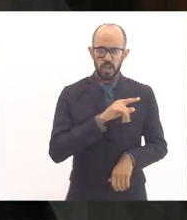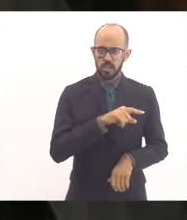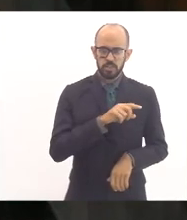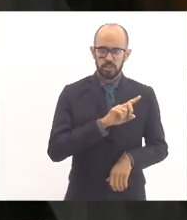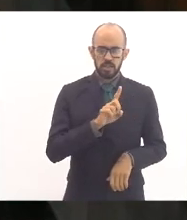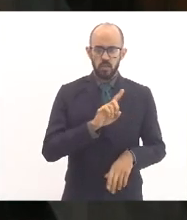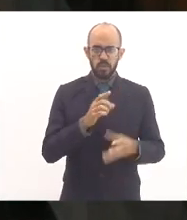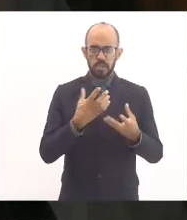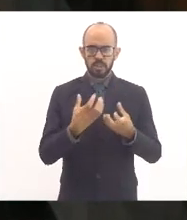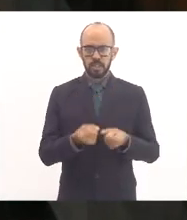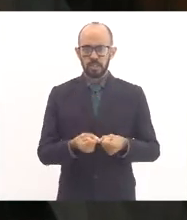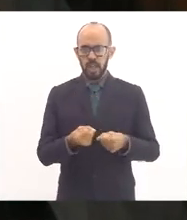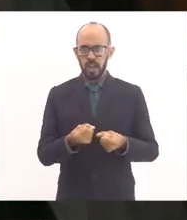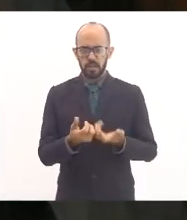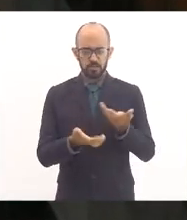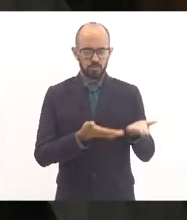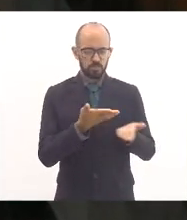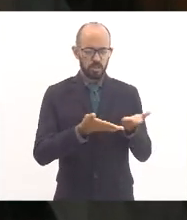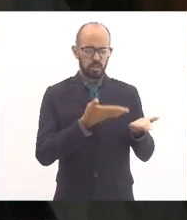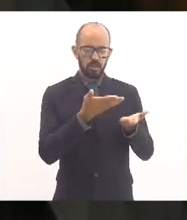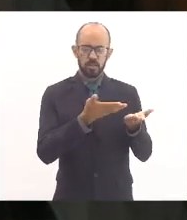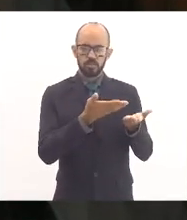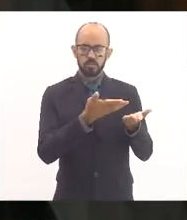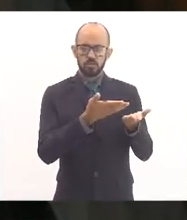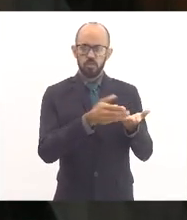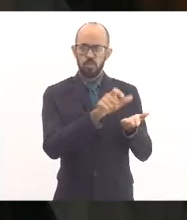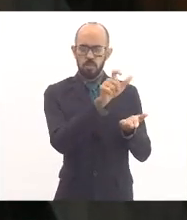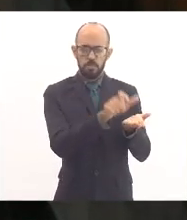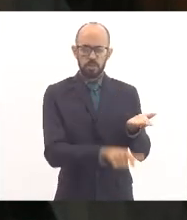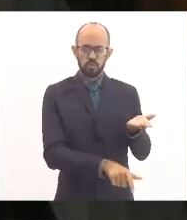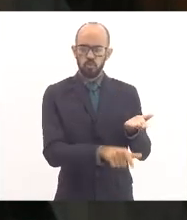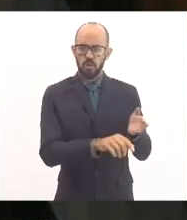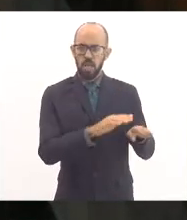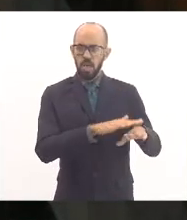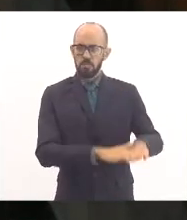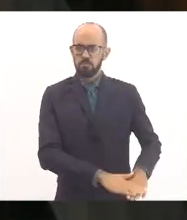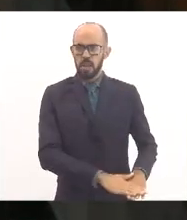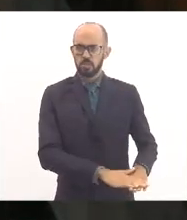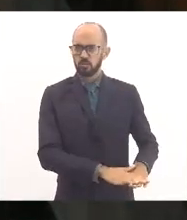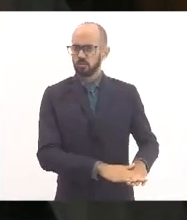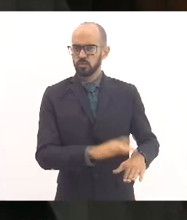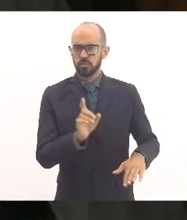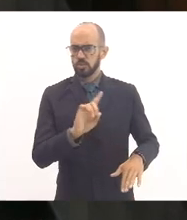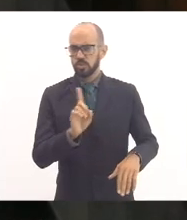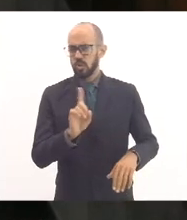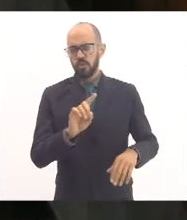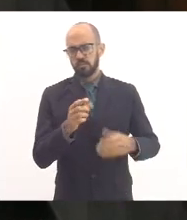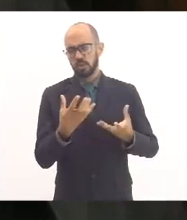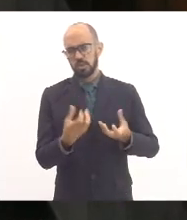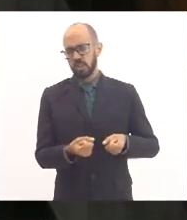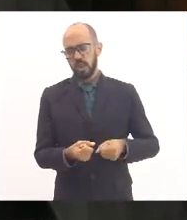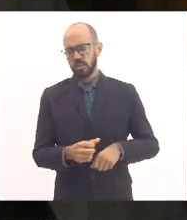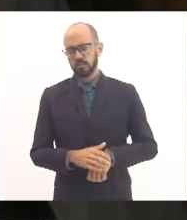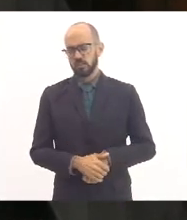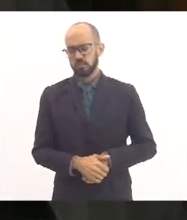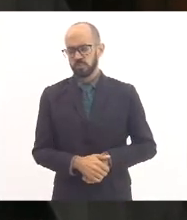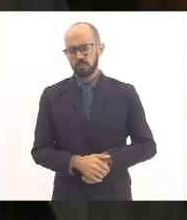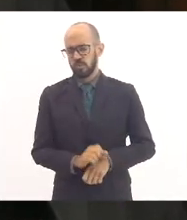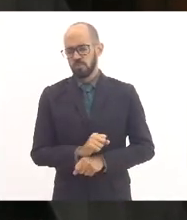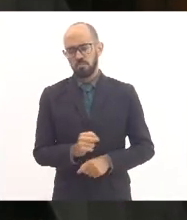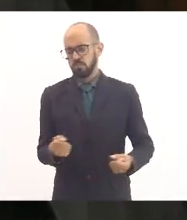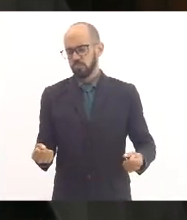aceitaram ser tratados como pessoas de segunda categoria e não aceitaremos isso é